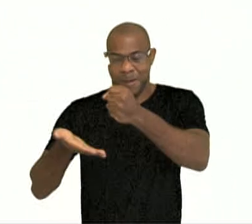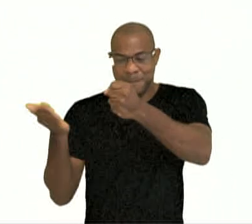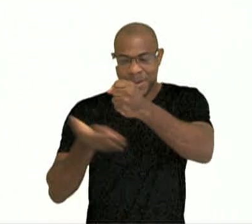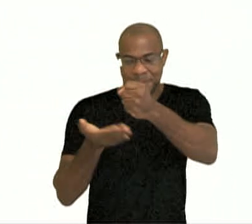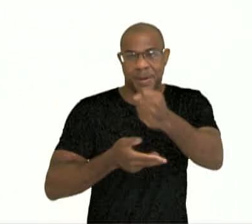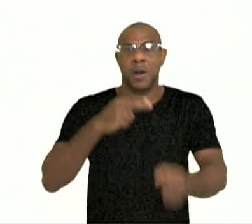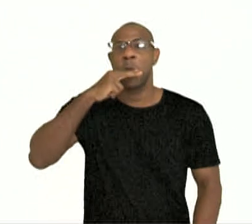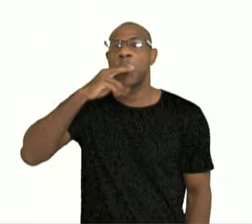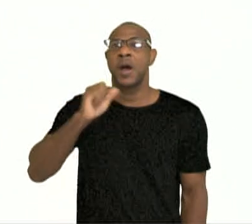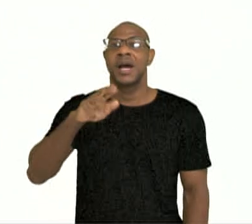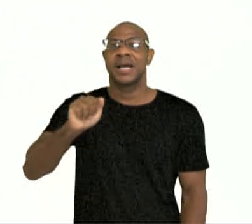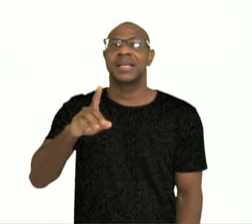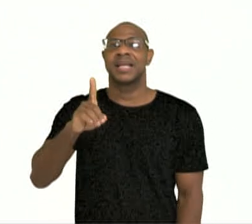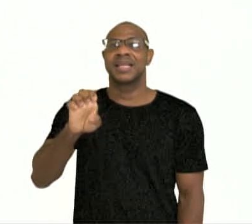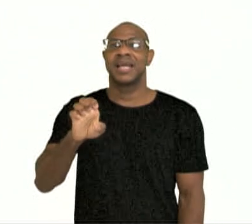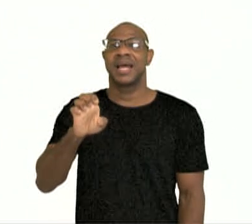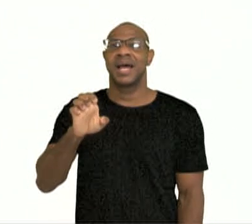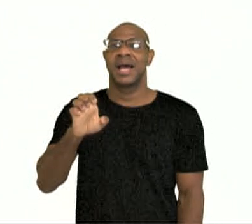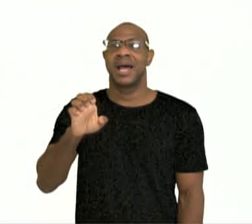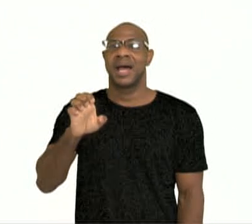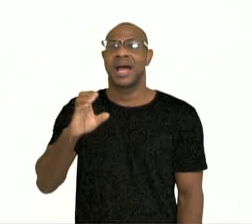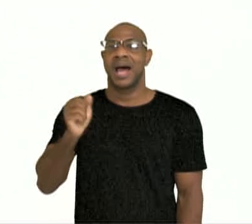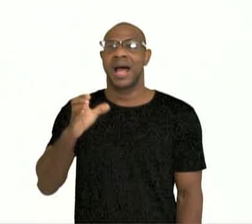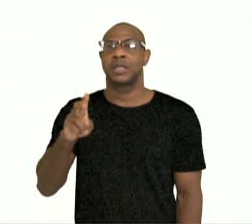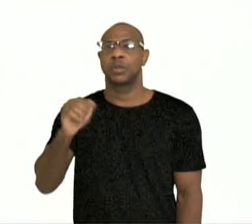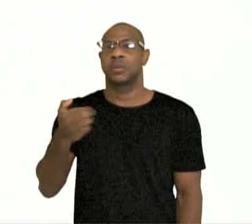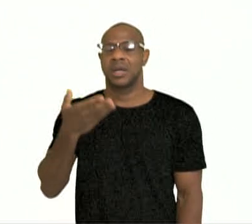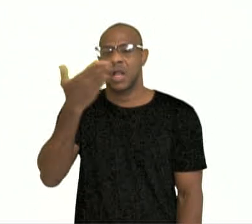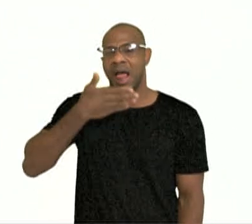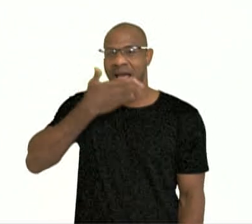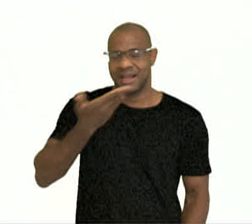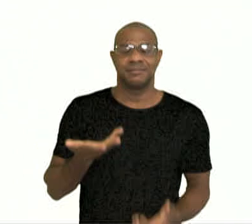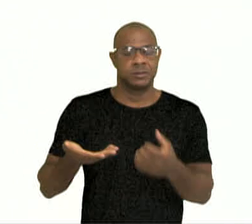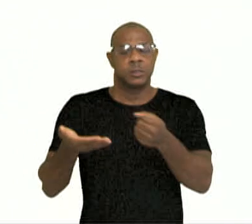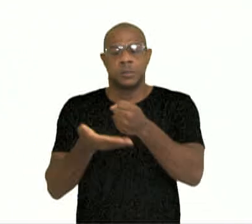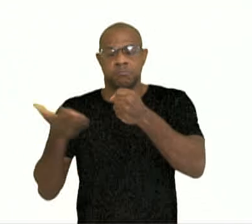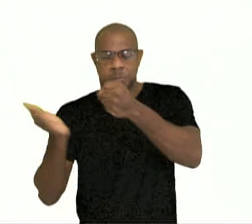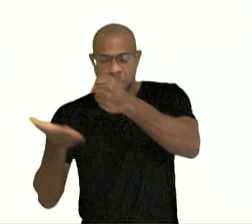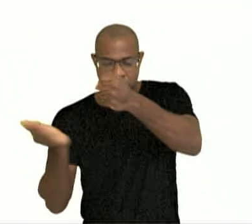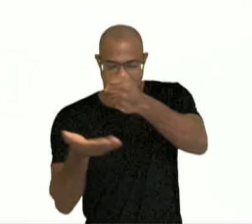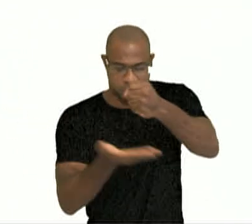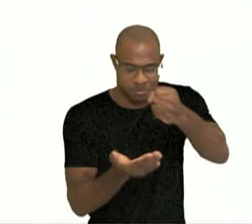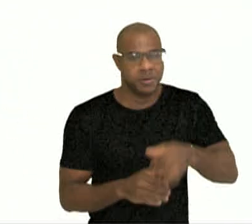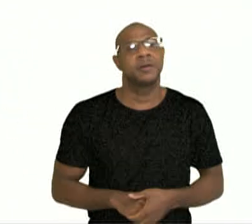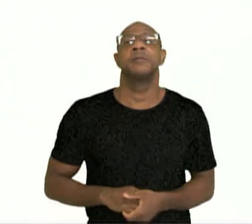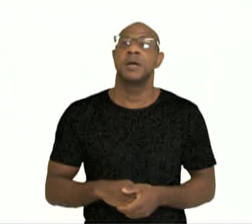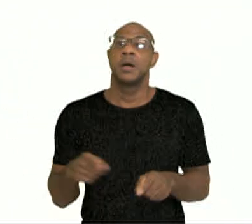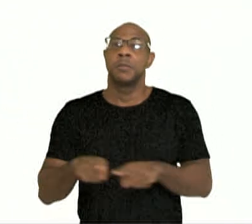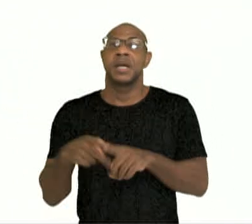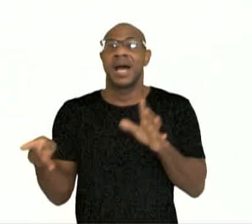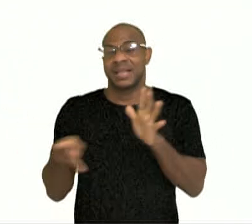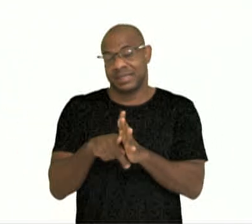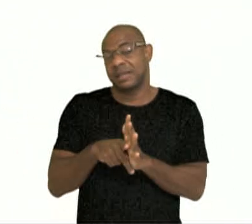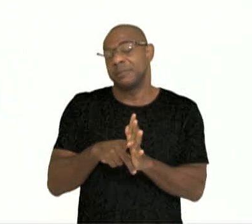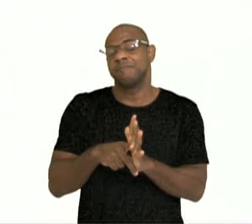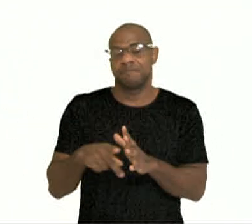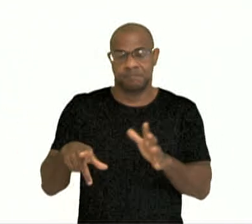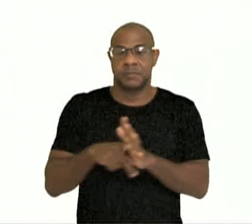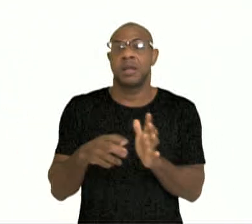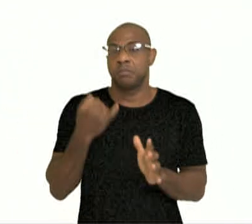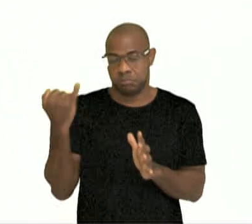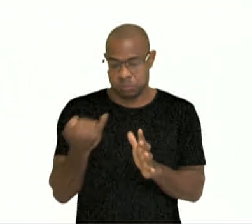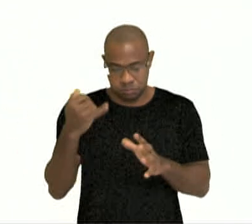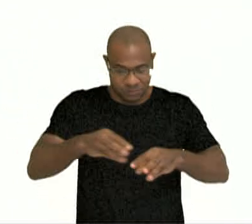no litoral, porque as terras ali eram mais propícias para a agricultura, para o cultivo da cana-de-açúcar. Por isso